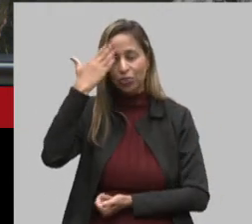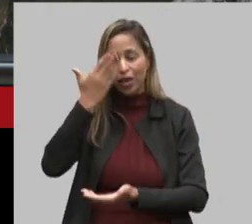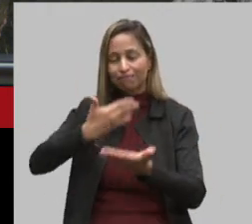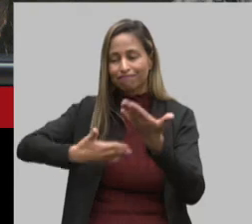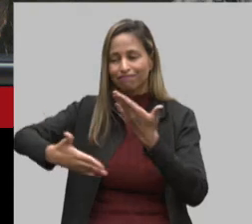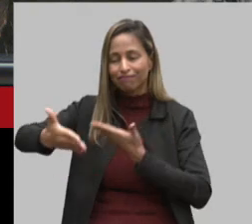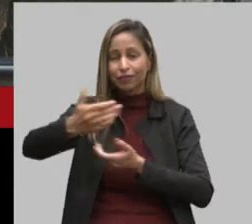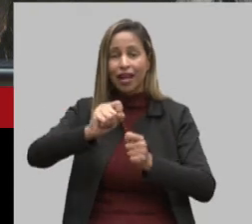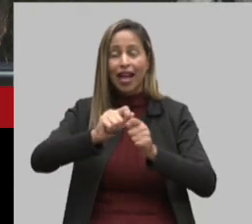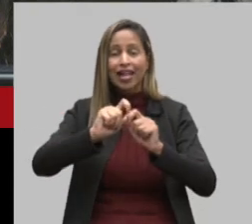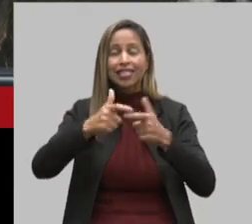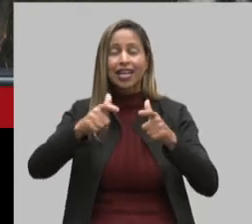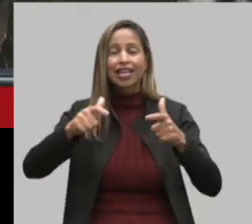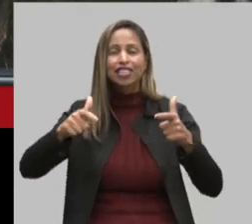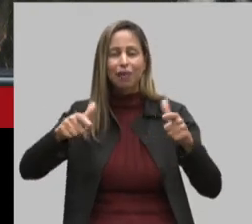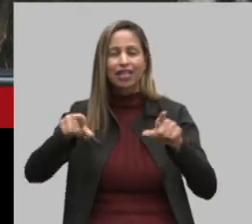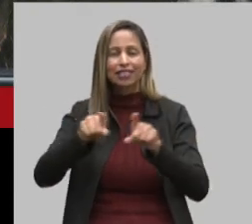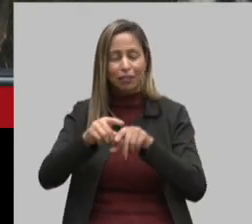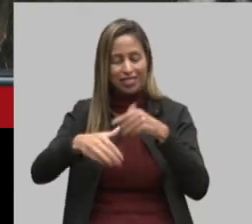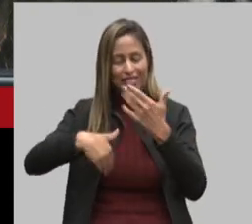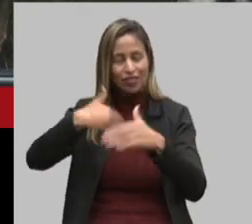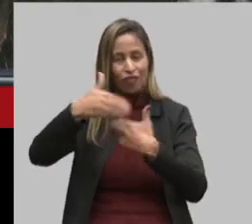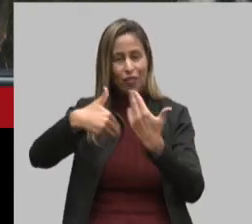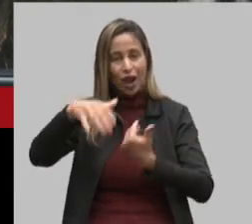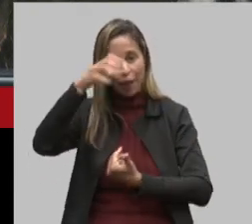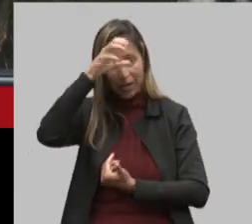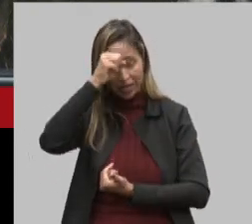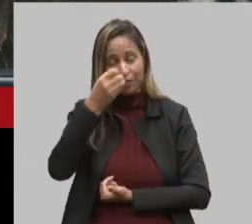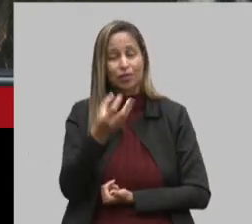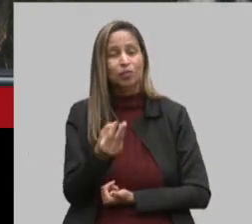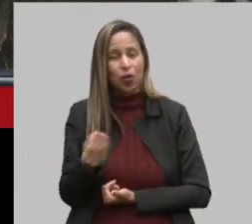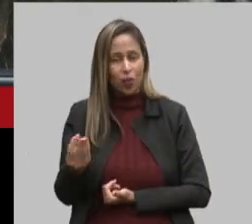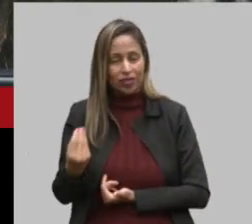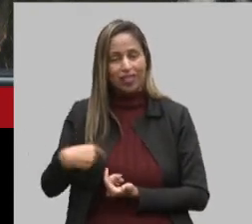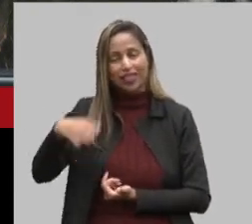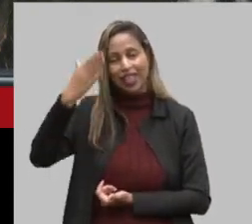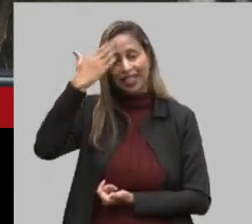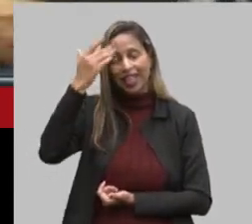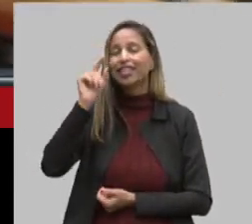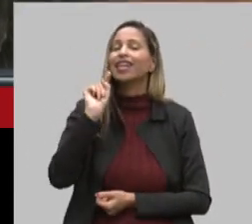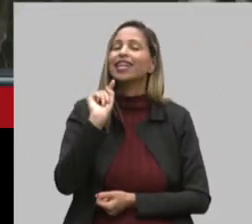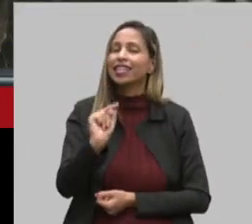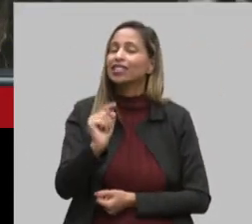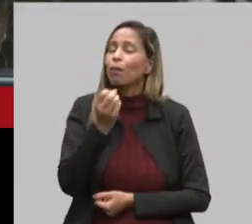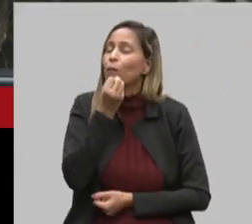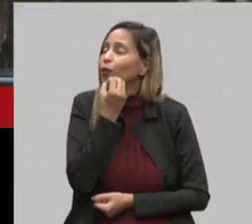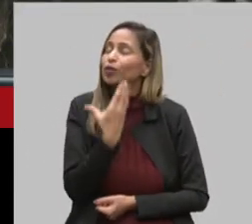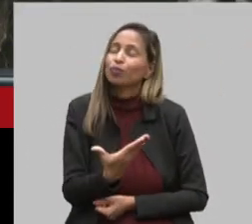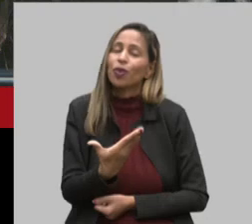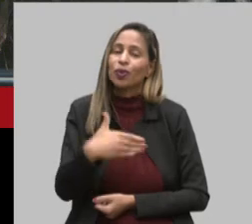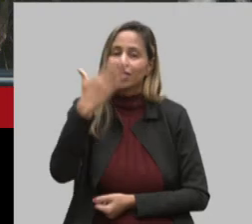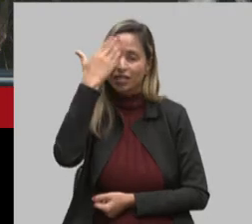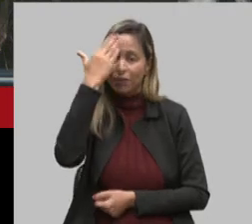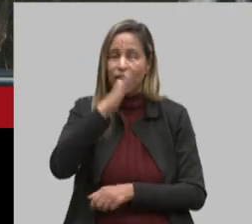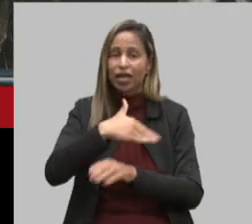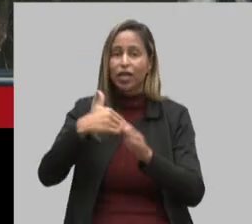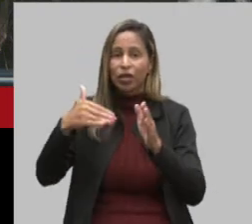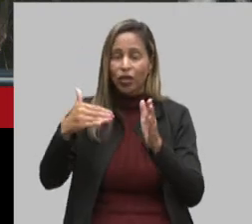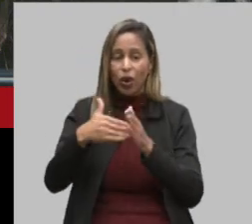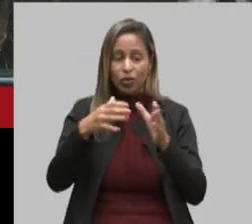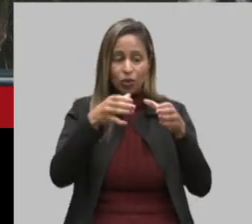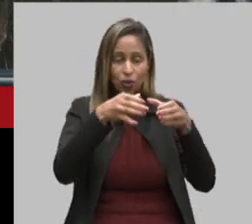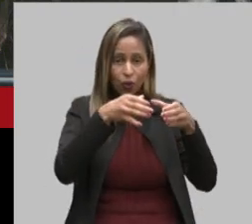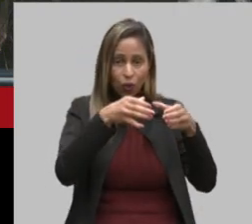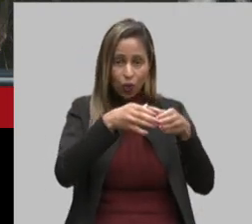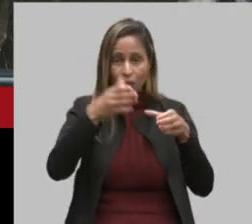crescimento também porque Nós aprendemos muito então entender isso é muito bom saber que nós estávamos reunidos ali por pessoas que